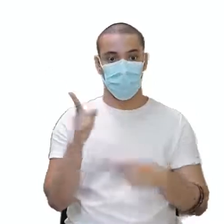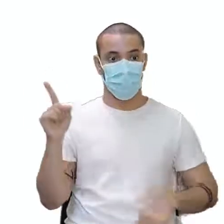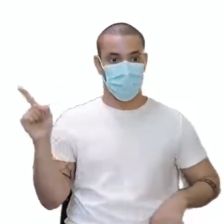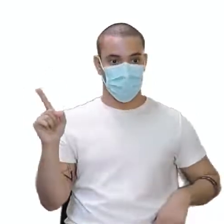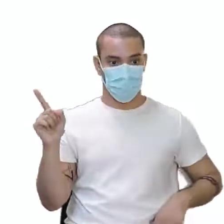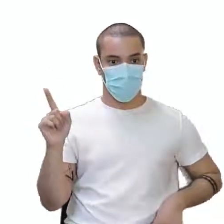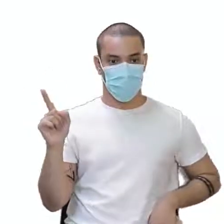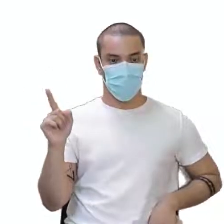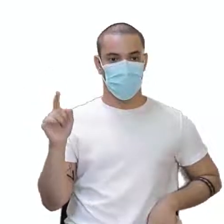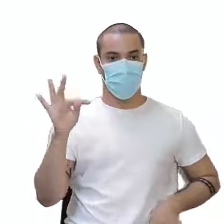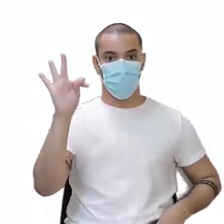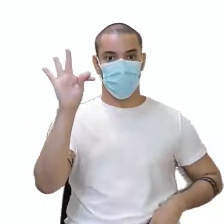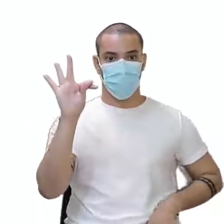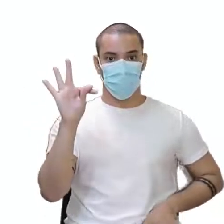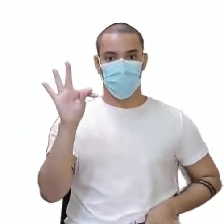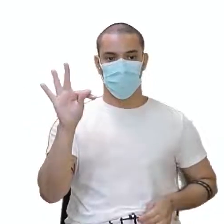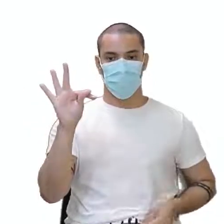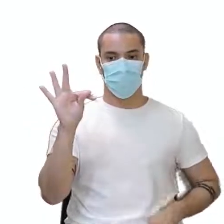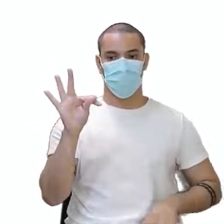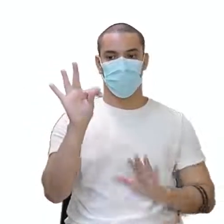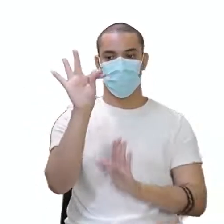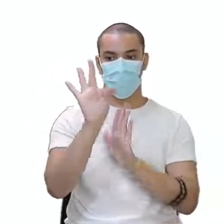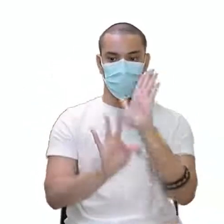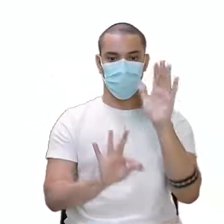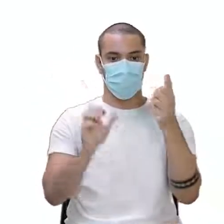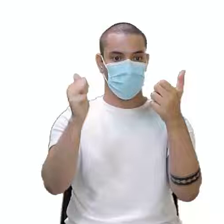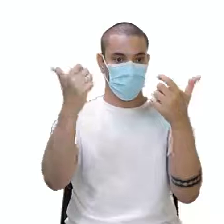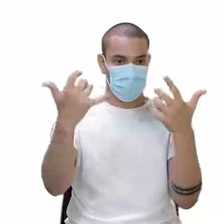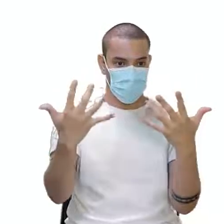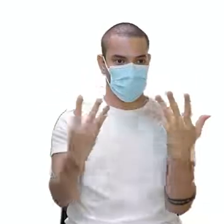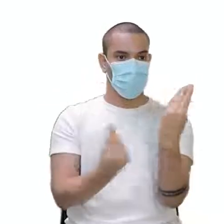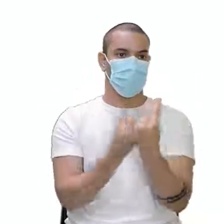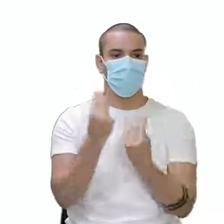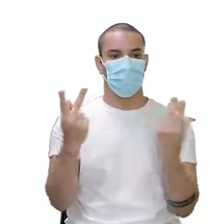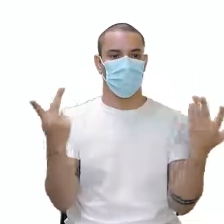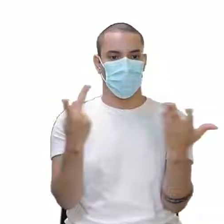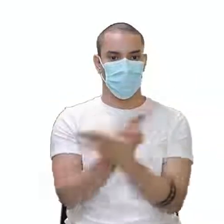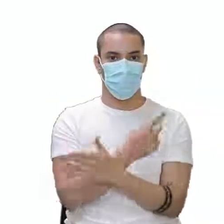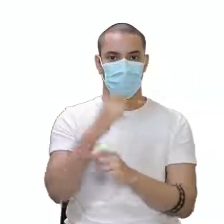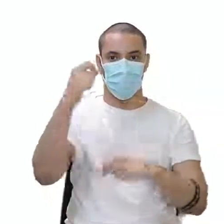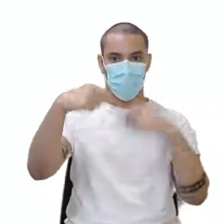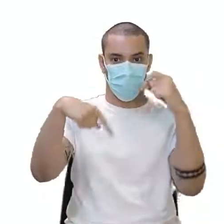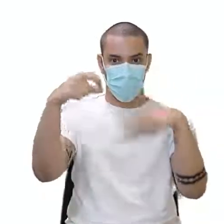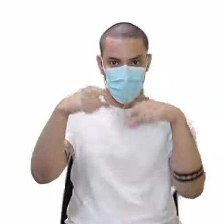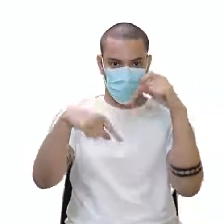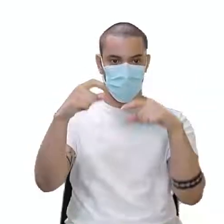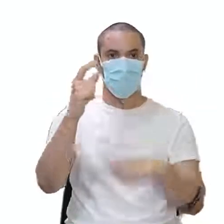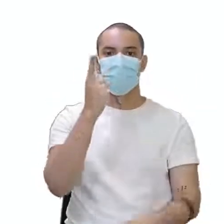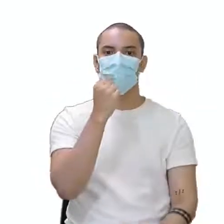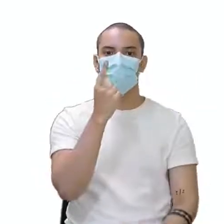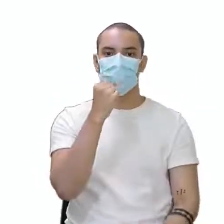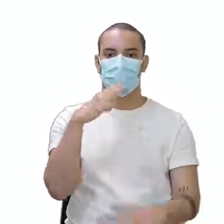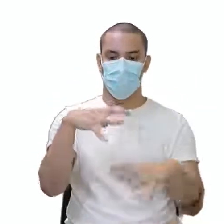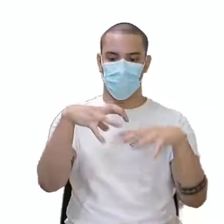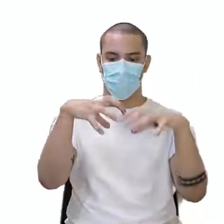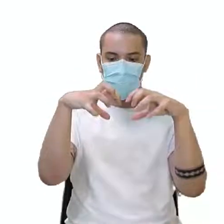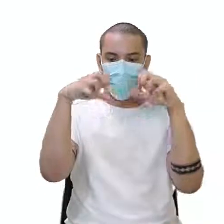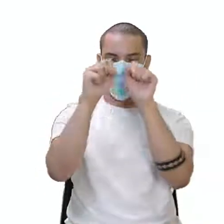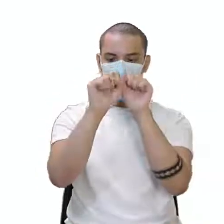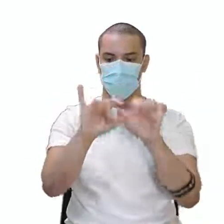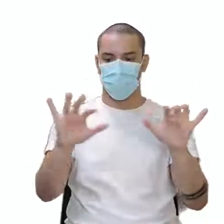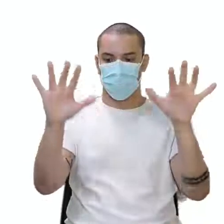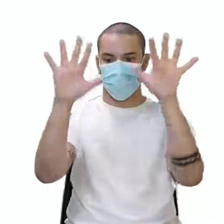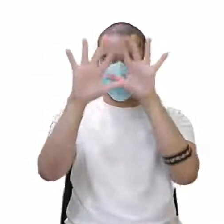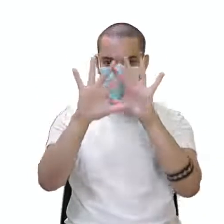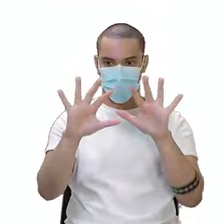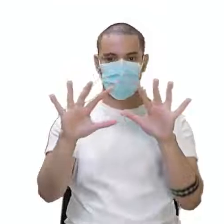o texto ali em cima está se referindo a essas formações de gotículas de água, tá? Formando as nuvens.